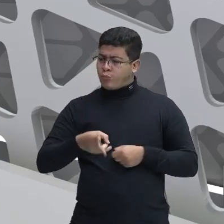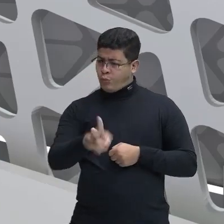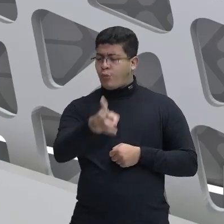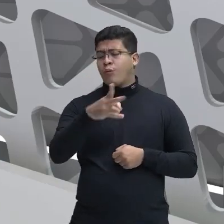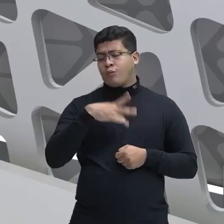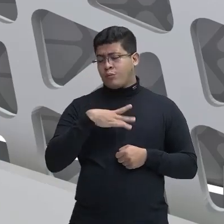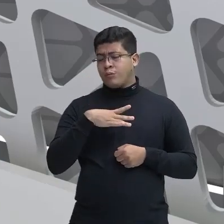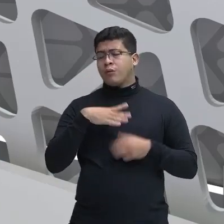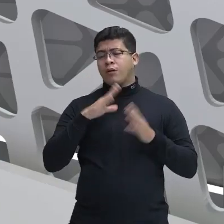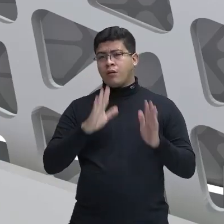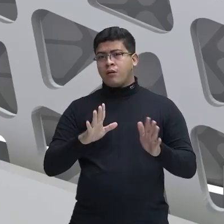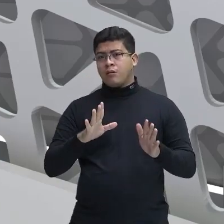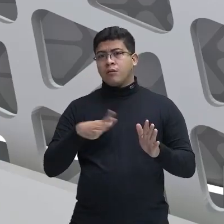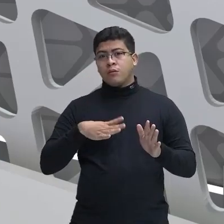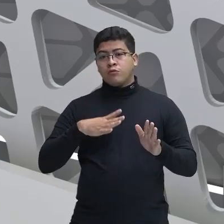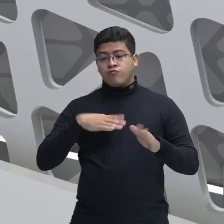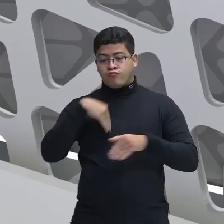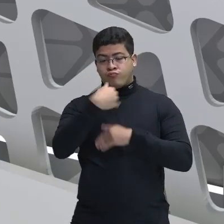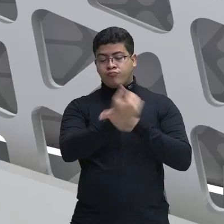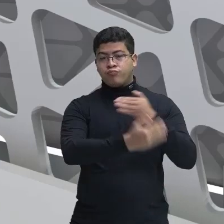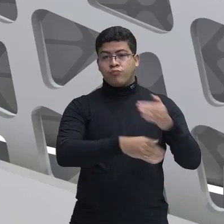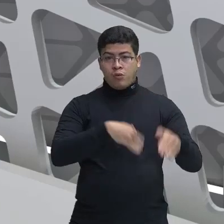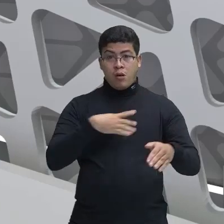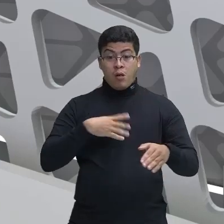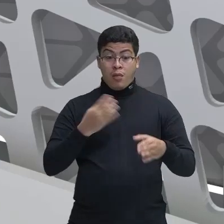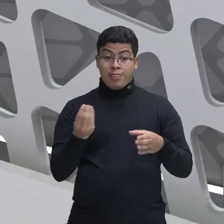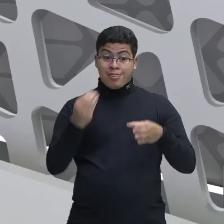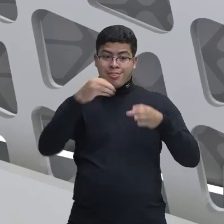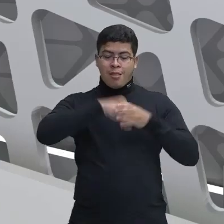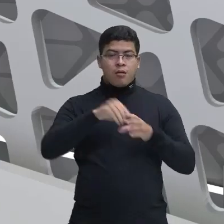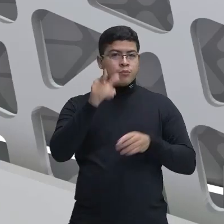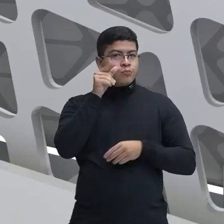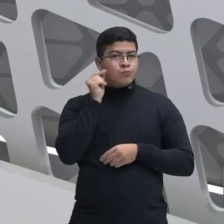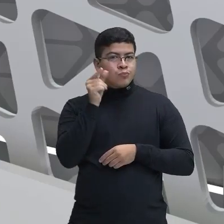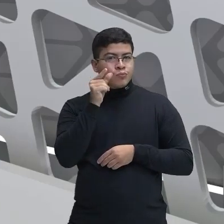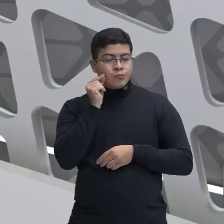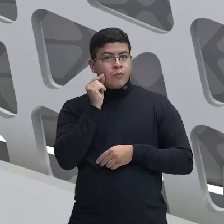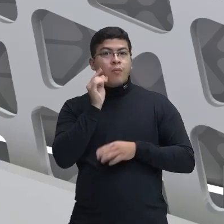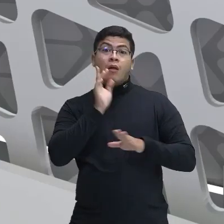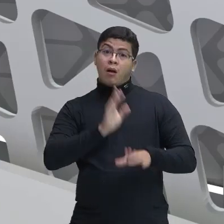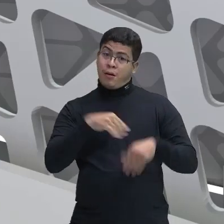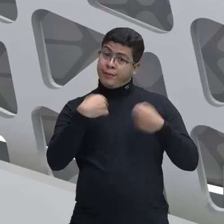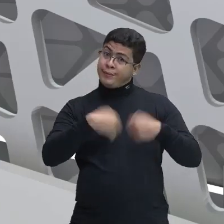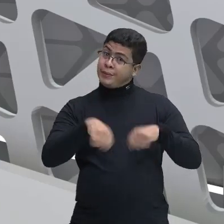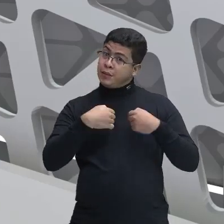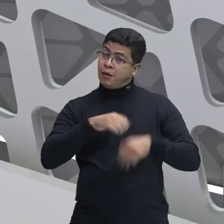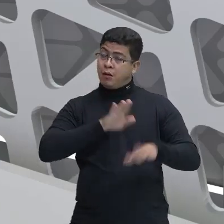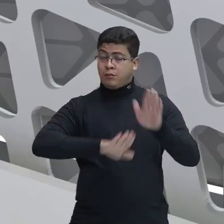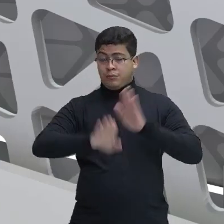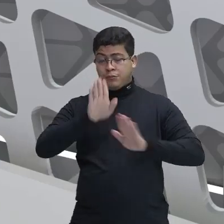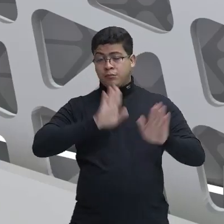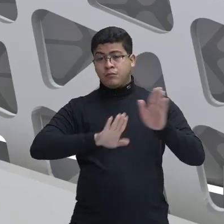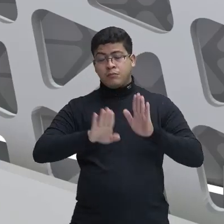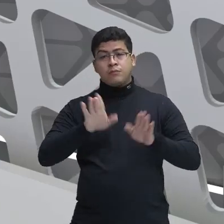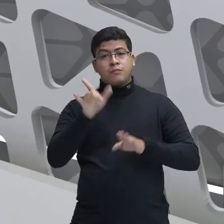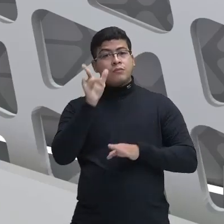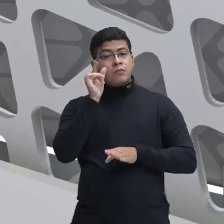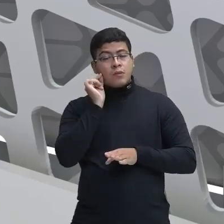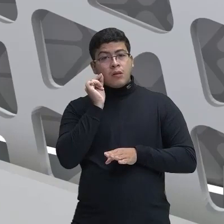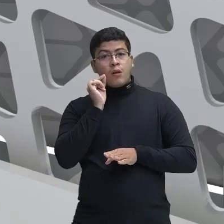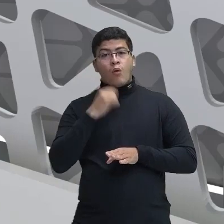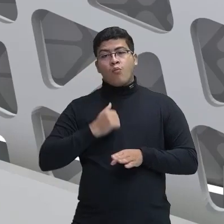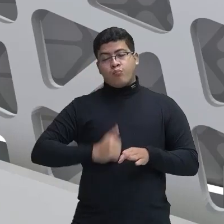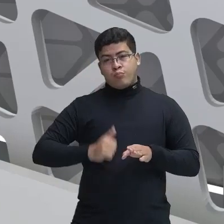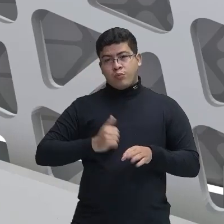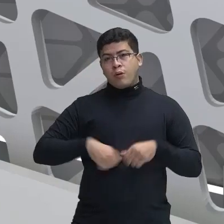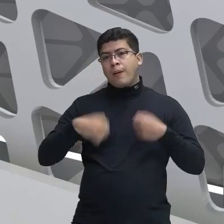de vida num sistema digestório ali do gato, tá bom? E aí é necessário ter alguns cuidados com as fezes do gato,